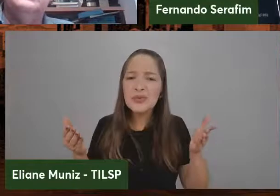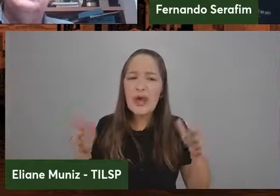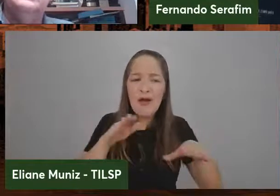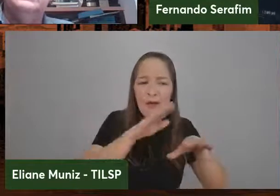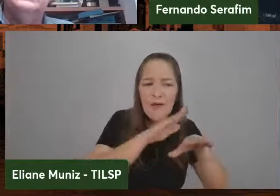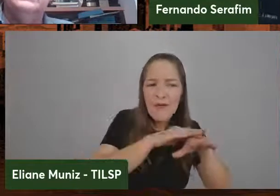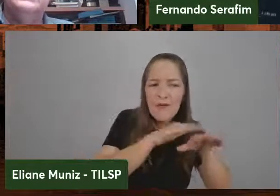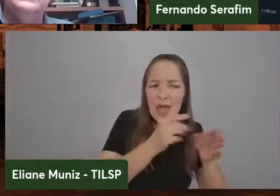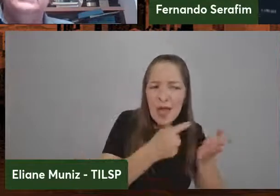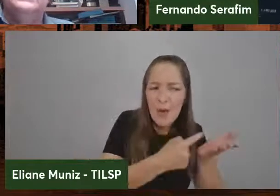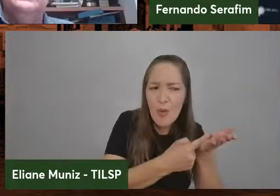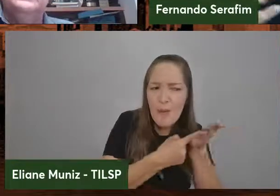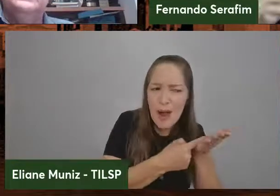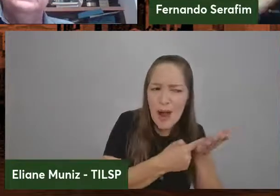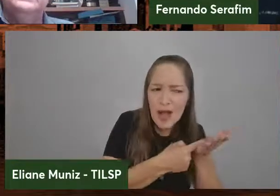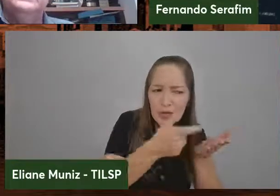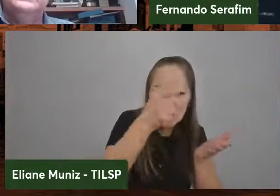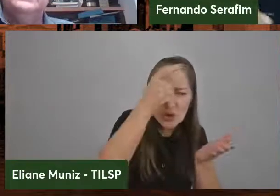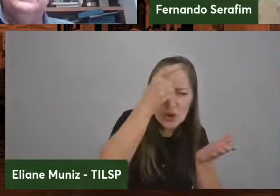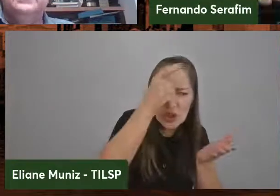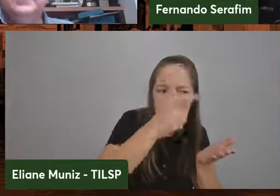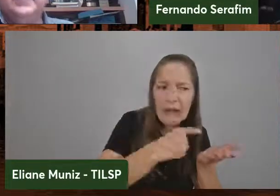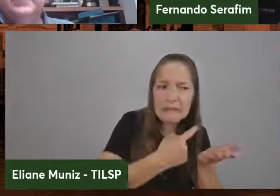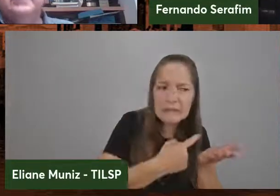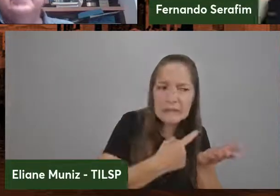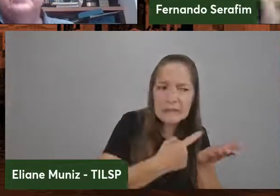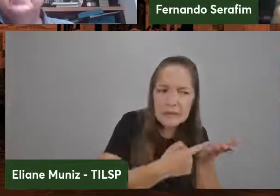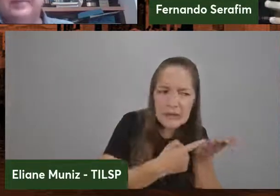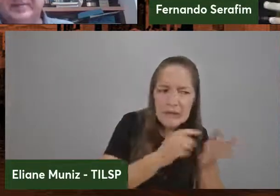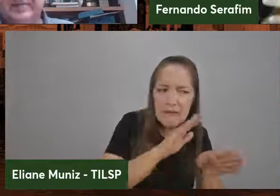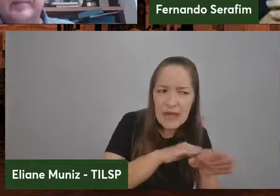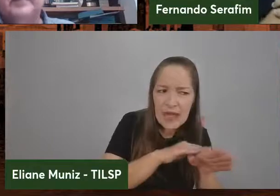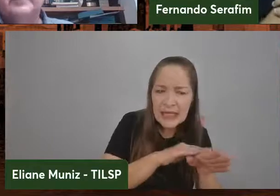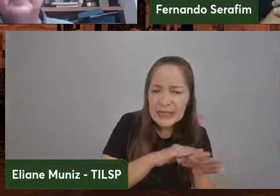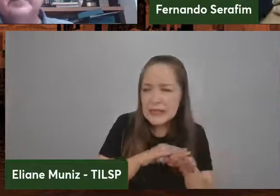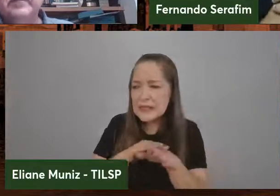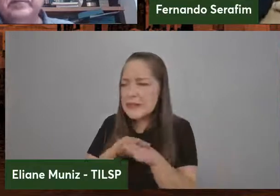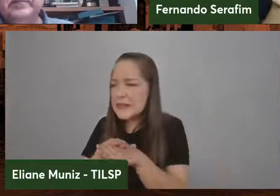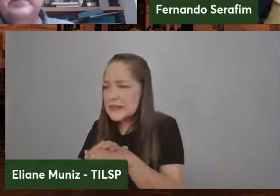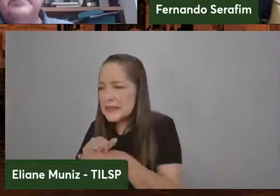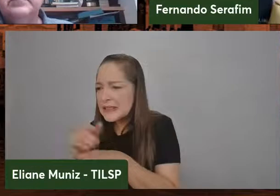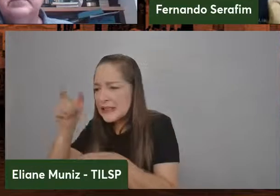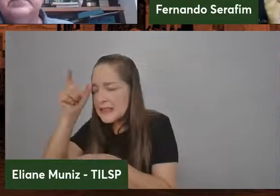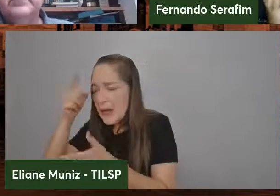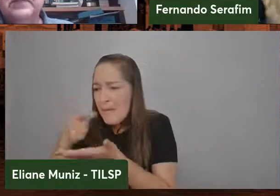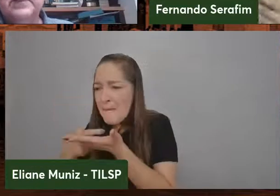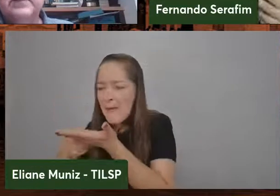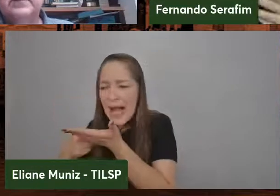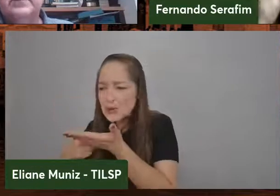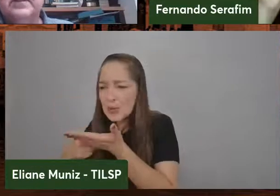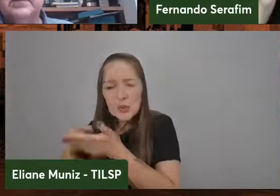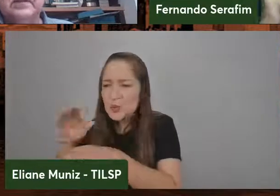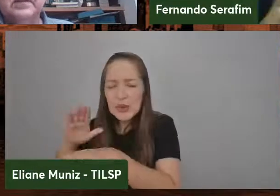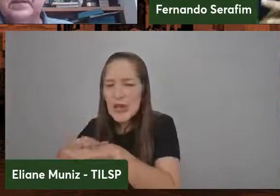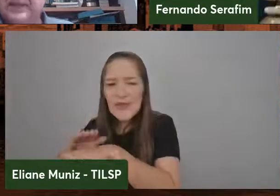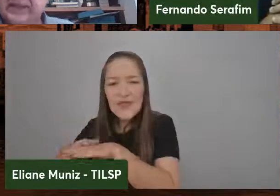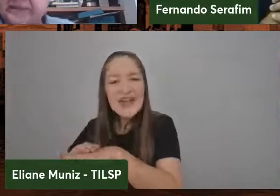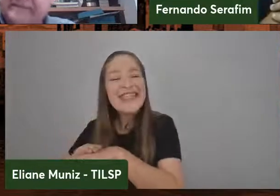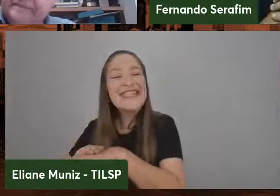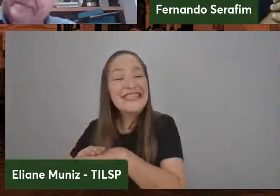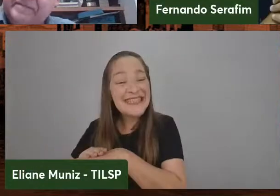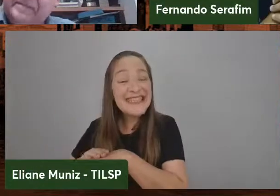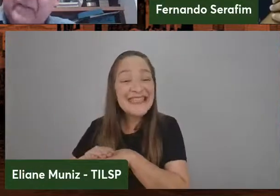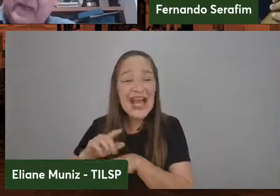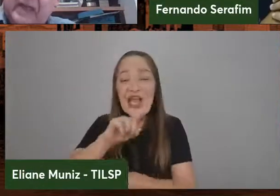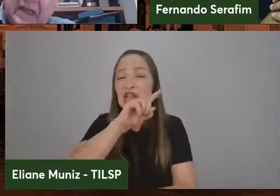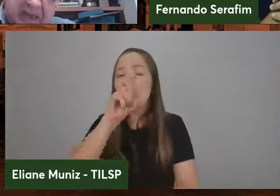fato o pacto? Não fez, né? Então essa ambiguidade passeando pela literatura desde sempre, né? Que legal você fazer esse link